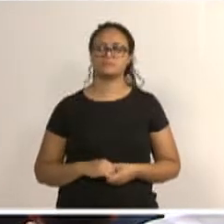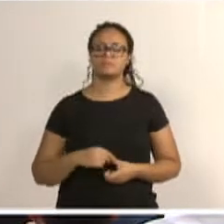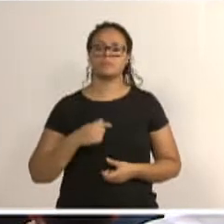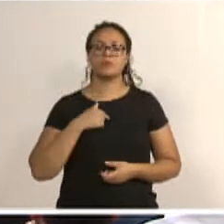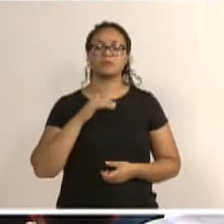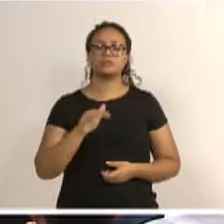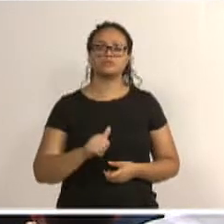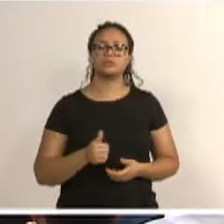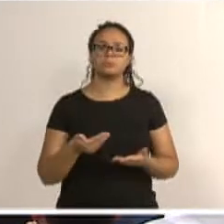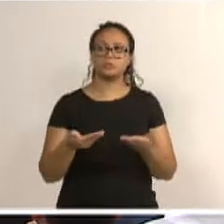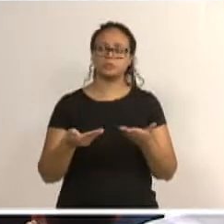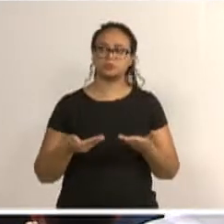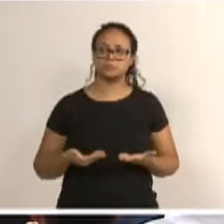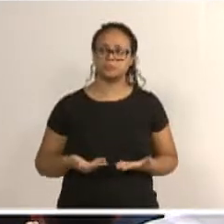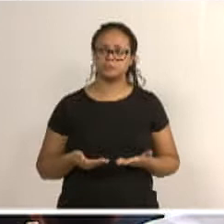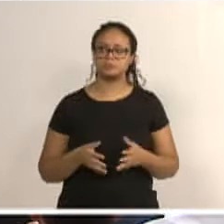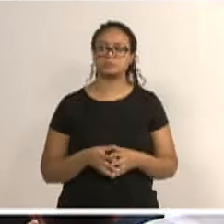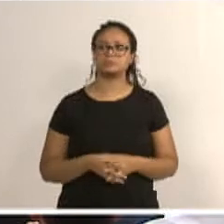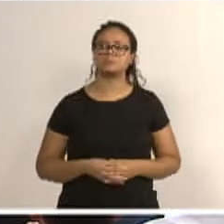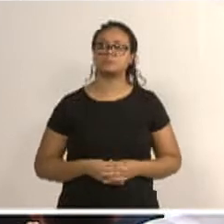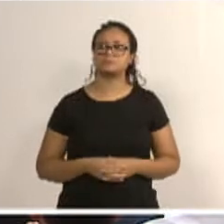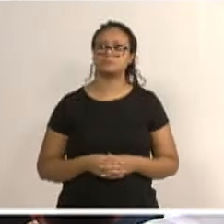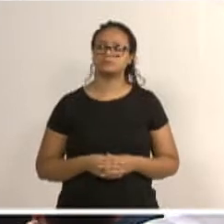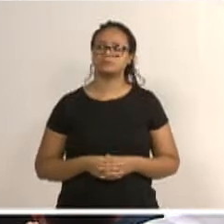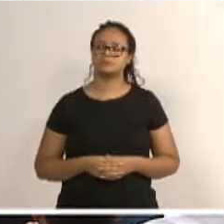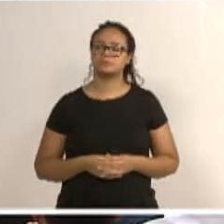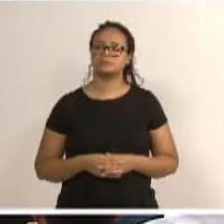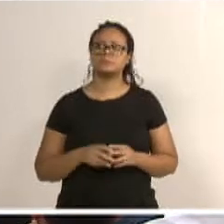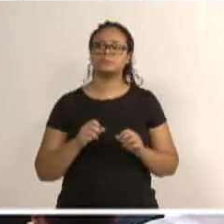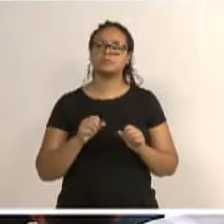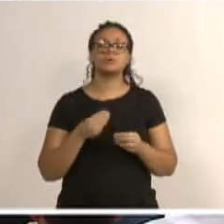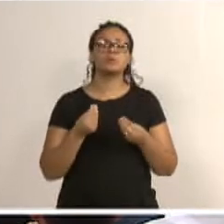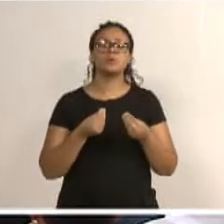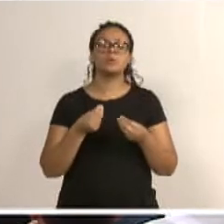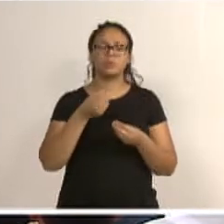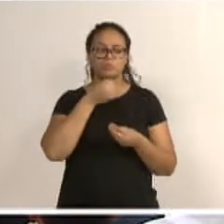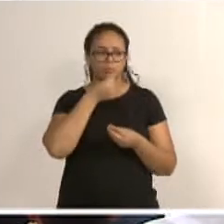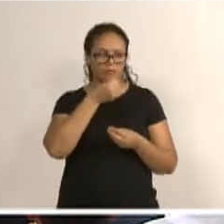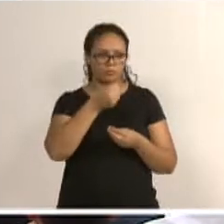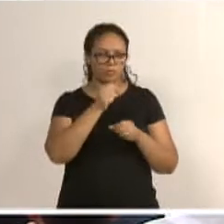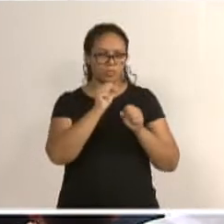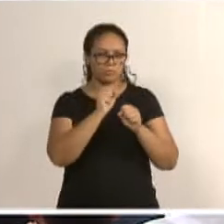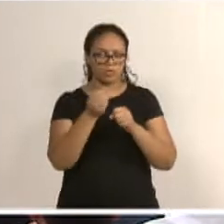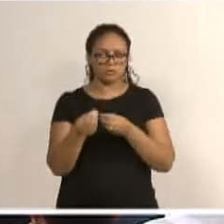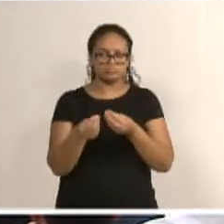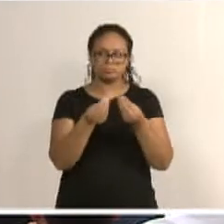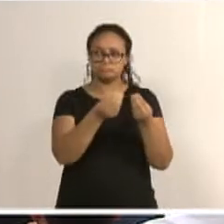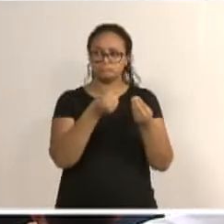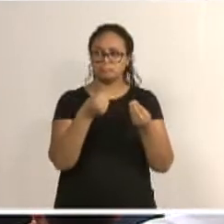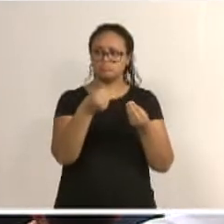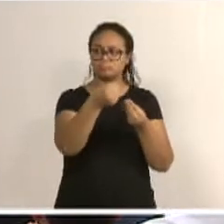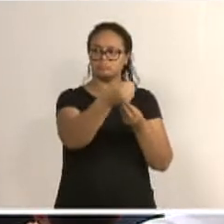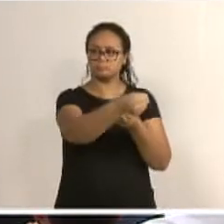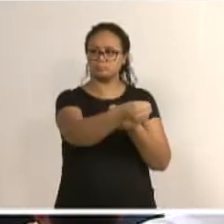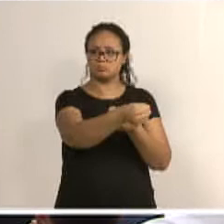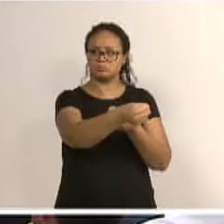a pessoa aqui à frente. Vai o microfone móvel lá com eles? Como é que é? Assessoria, tem microfone móvel aí, não?